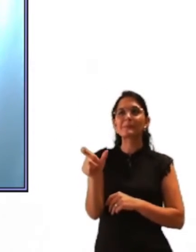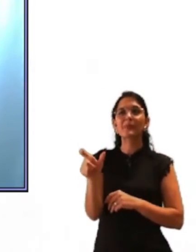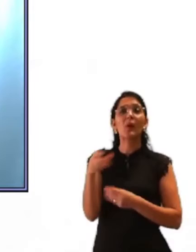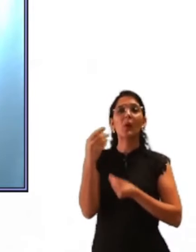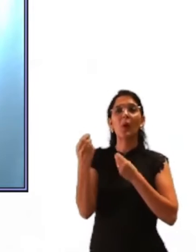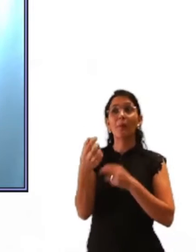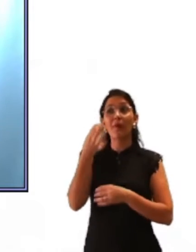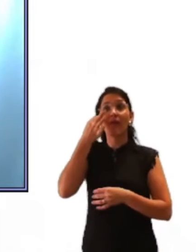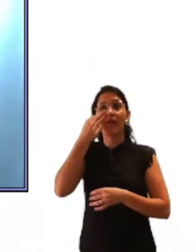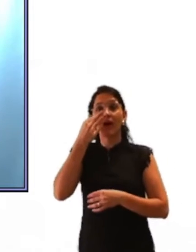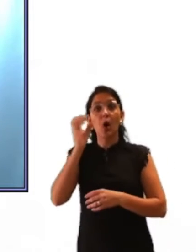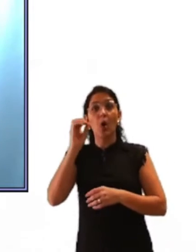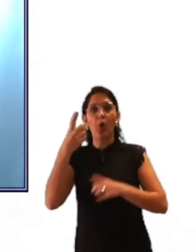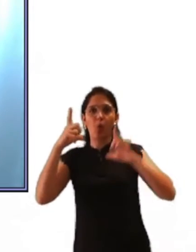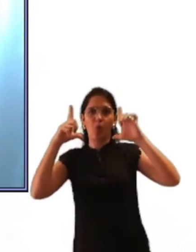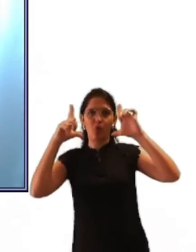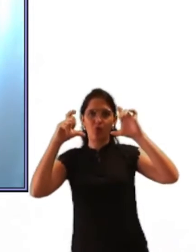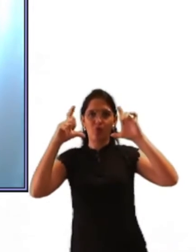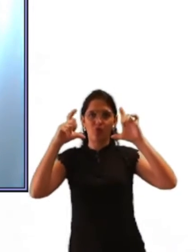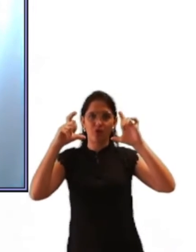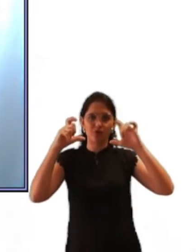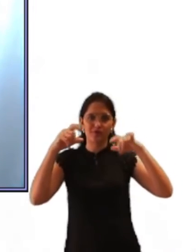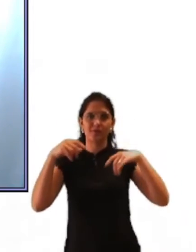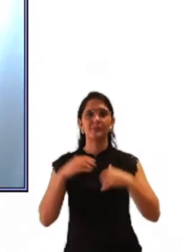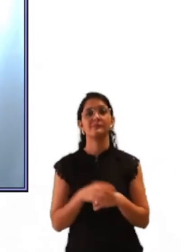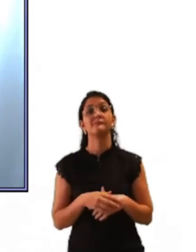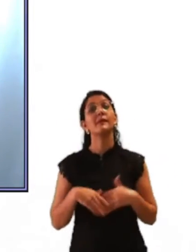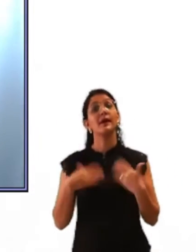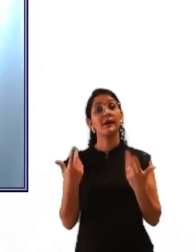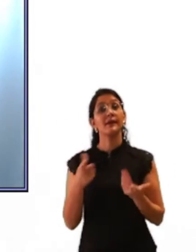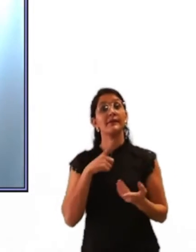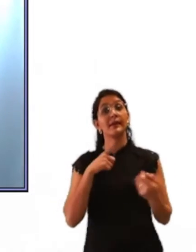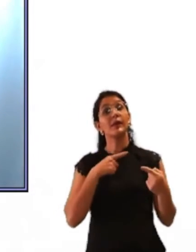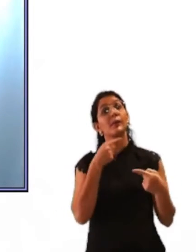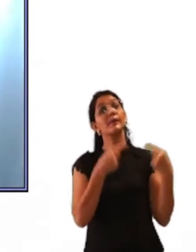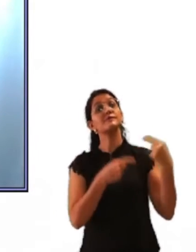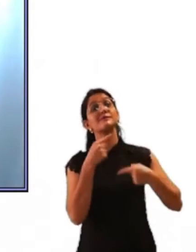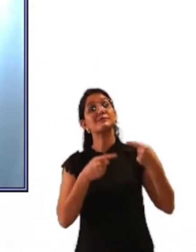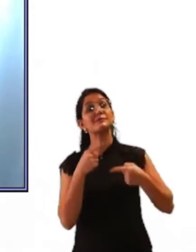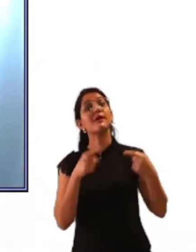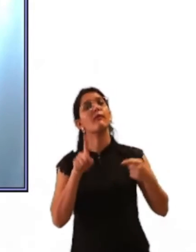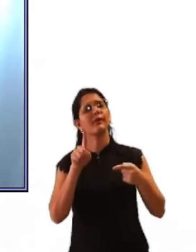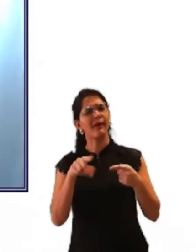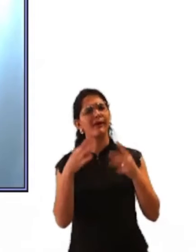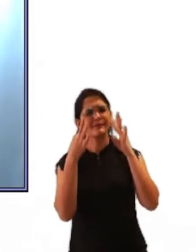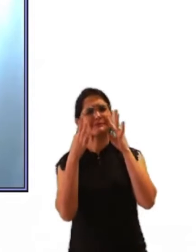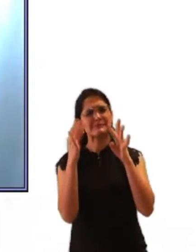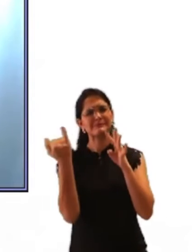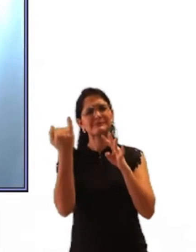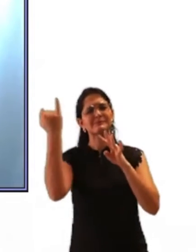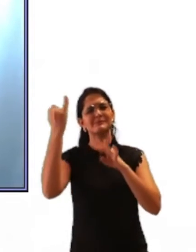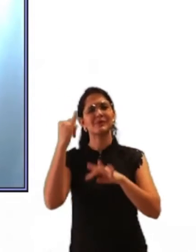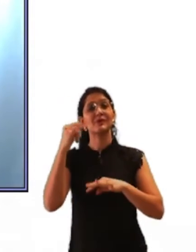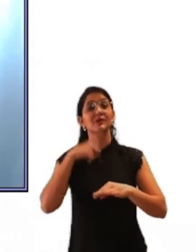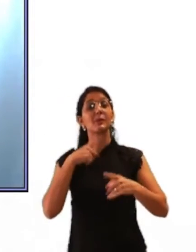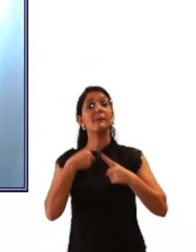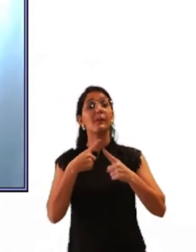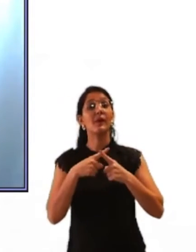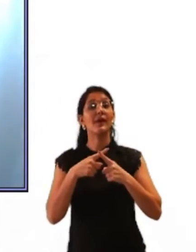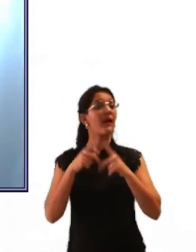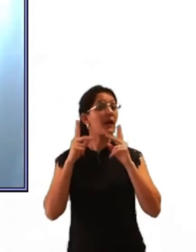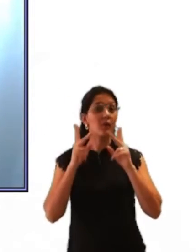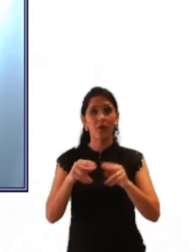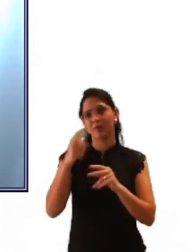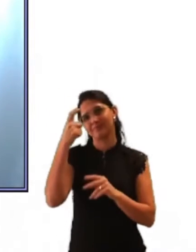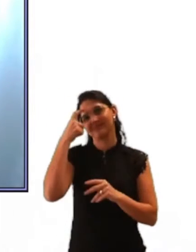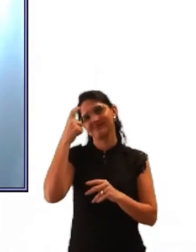seja o reconhecimento fotográfico, né? E aí a discussão aqui é muito interessante. Por quê? Porque é a mesma ideia, é uma